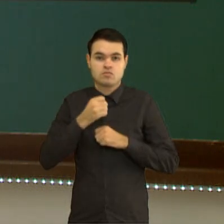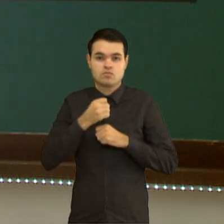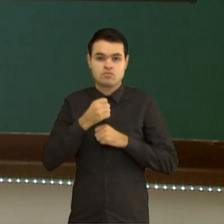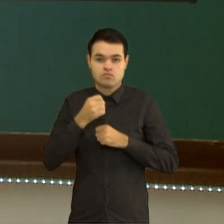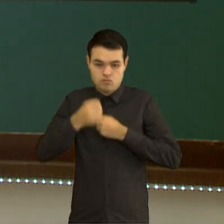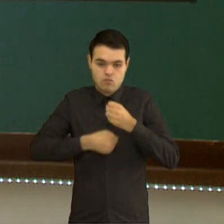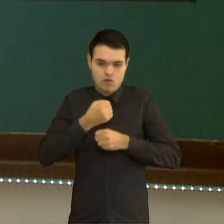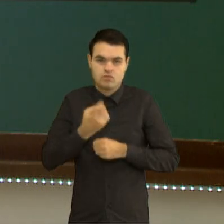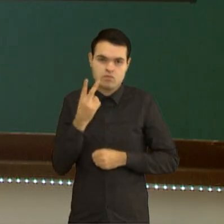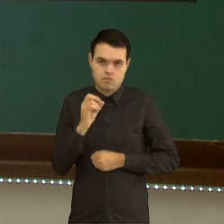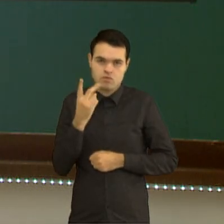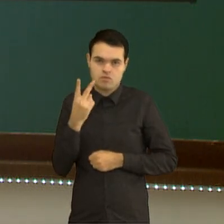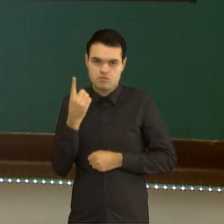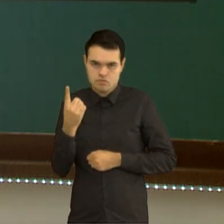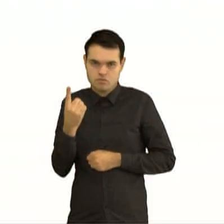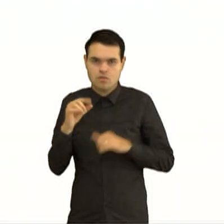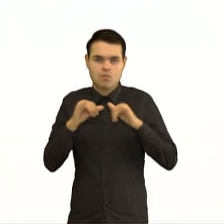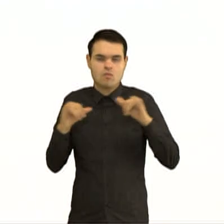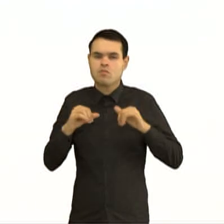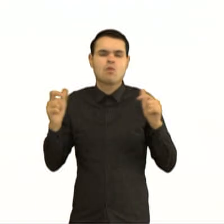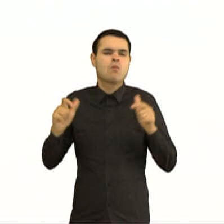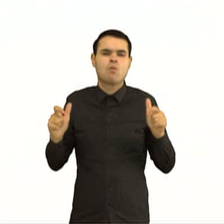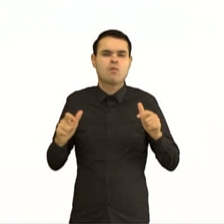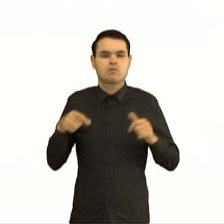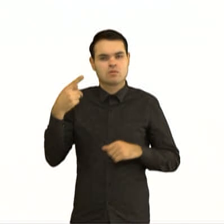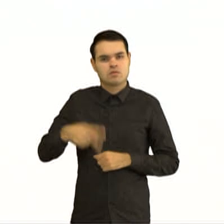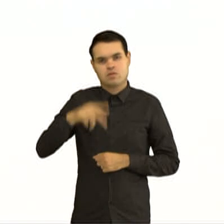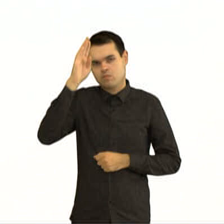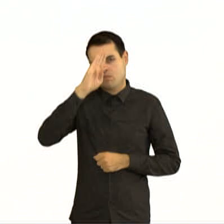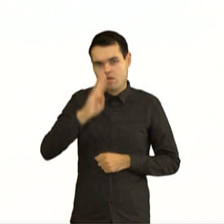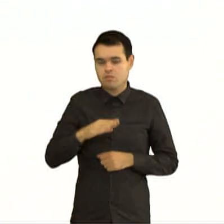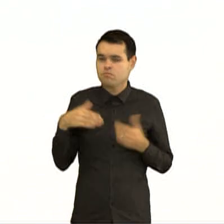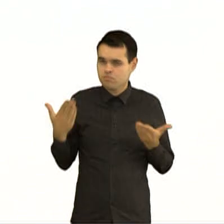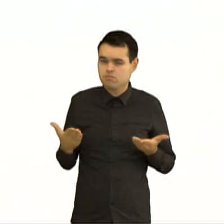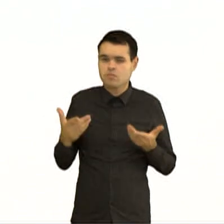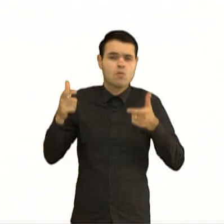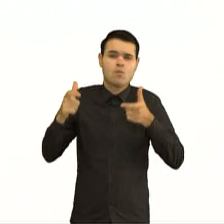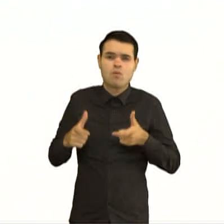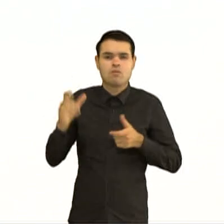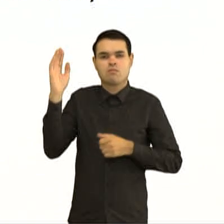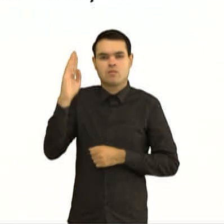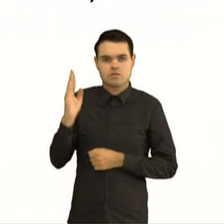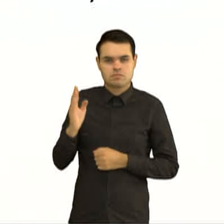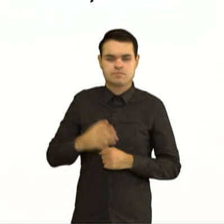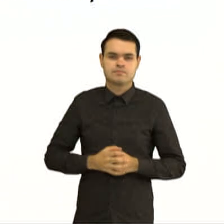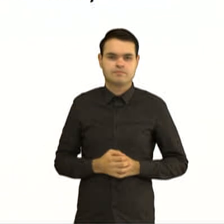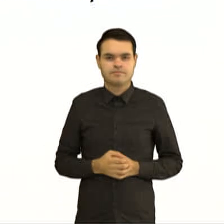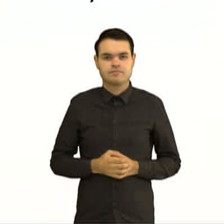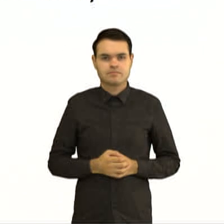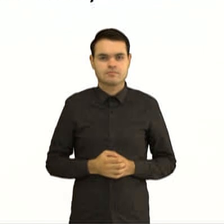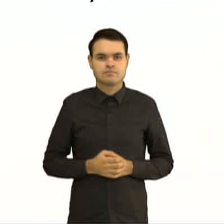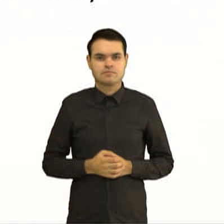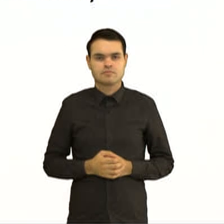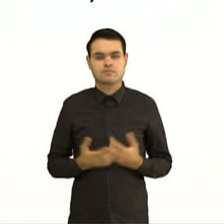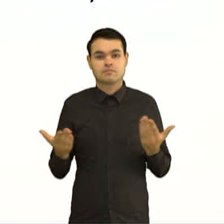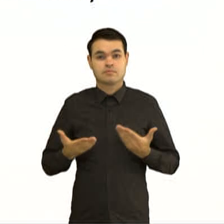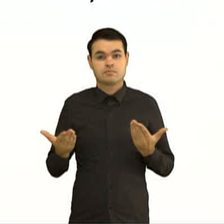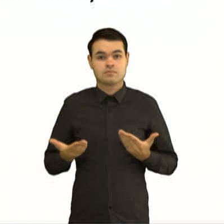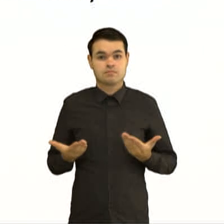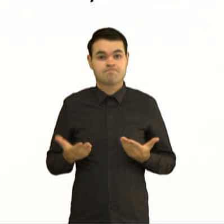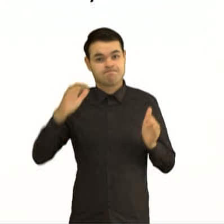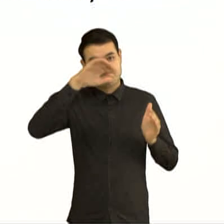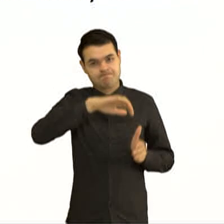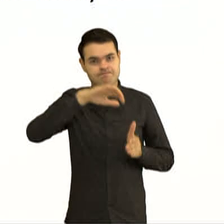onde essa notícia foi publicada no Brasil. Então, local, Brasil. Vamos falar agora sobre